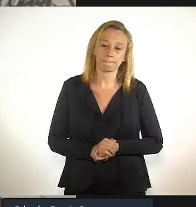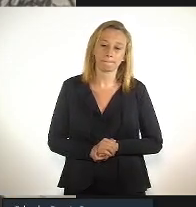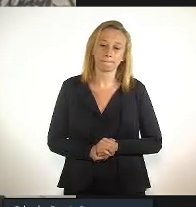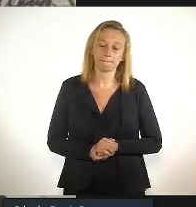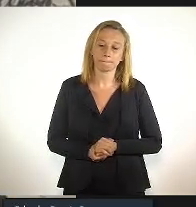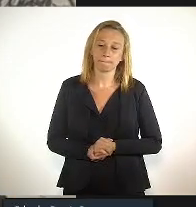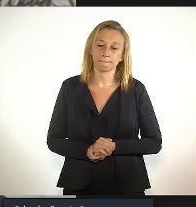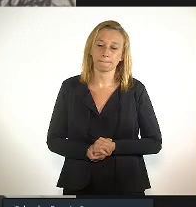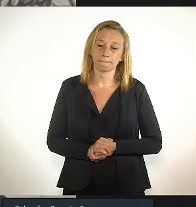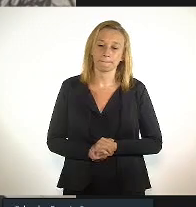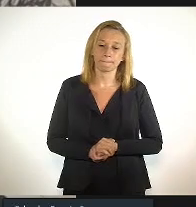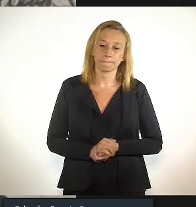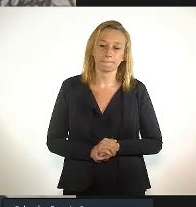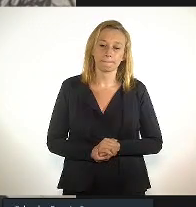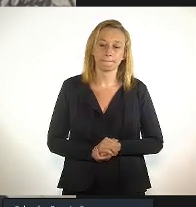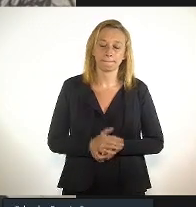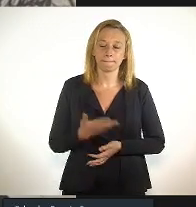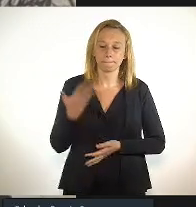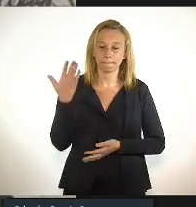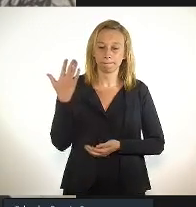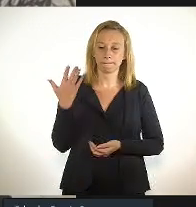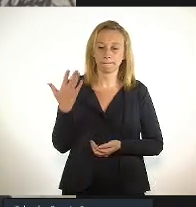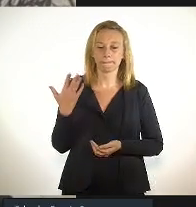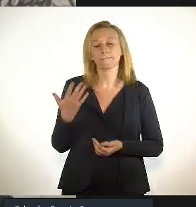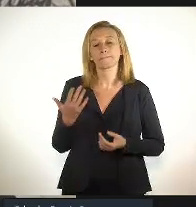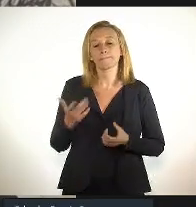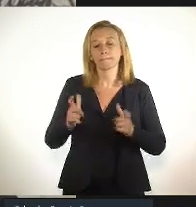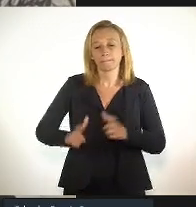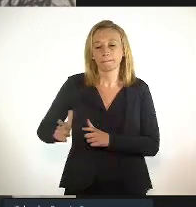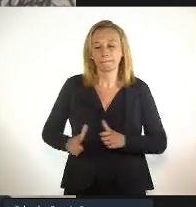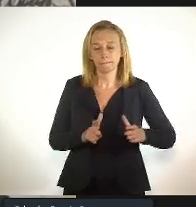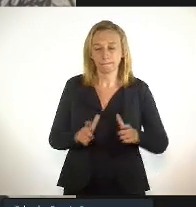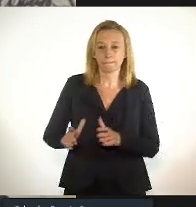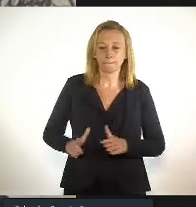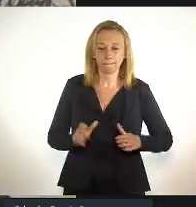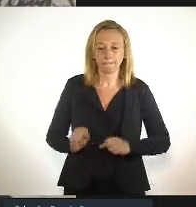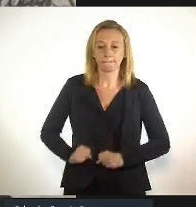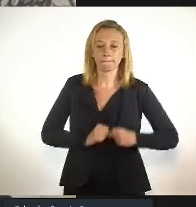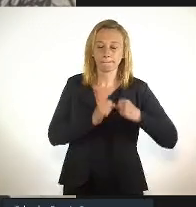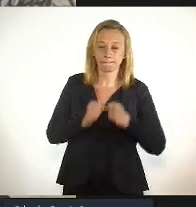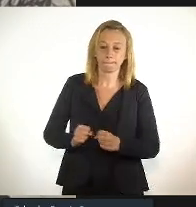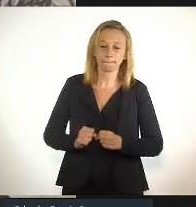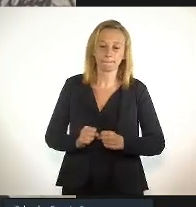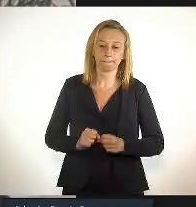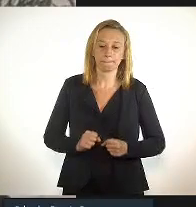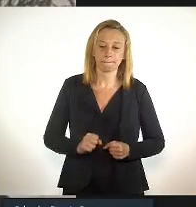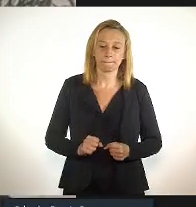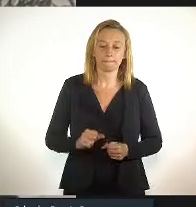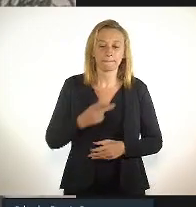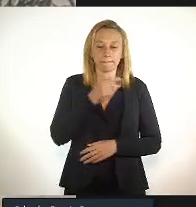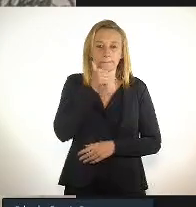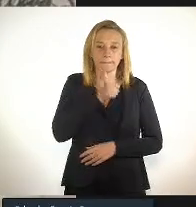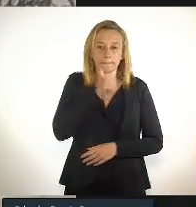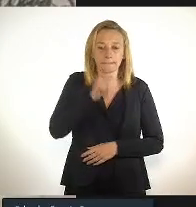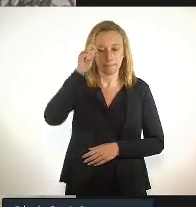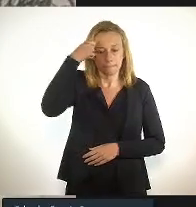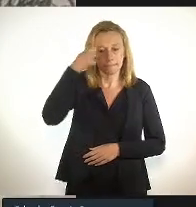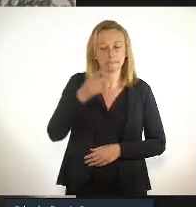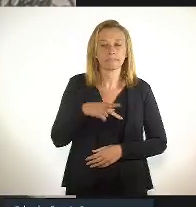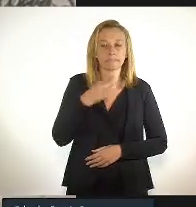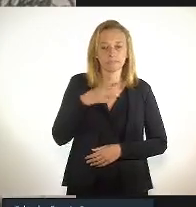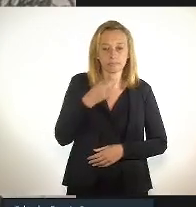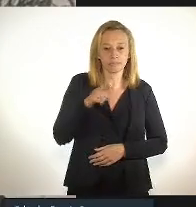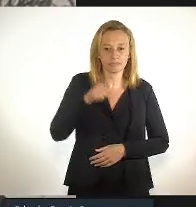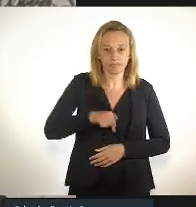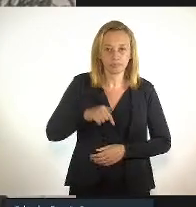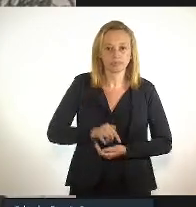inviabilização de nós, mulheres pretas, nos espaços de poder. Então, nesse sentido, é bom ressaltar